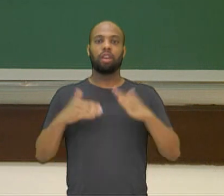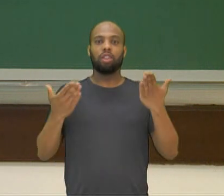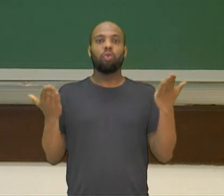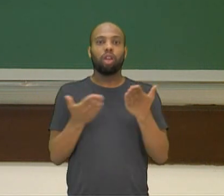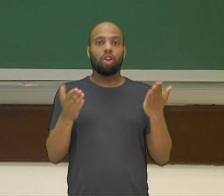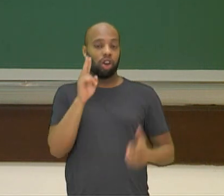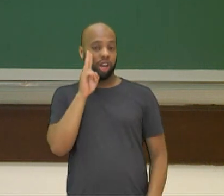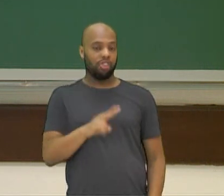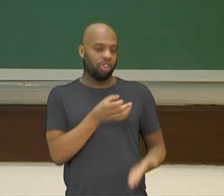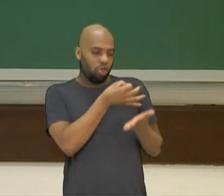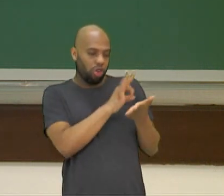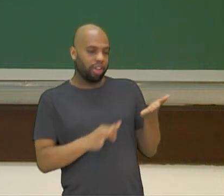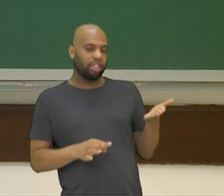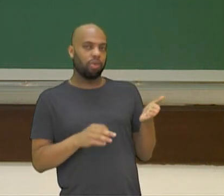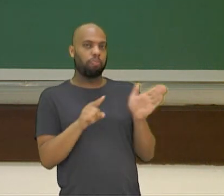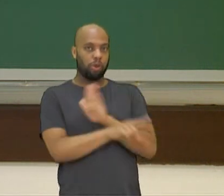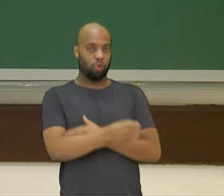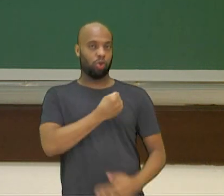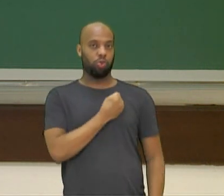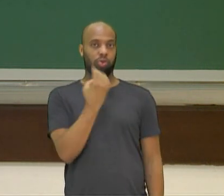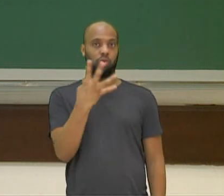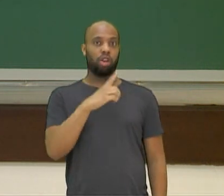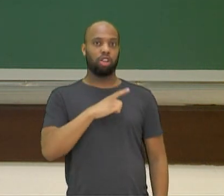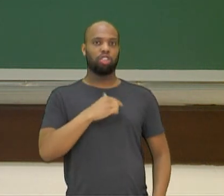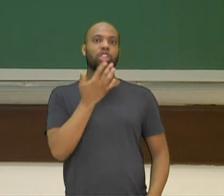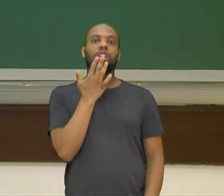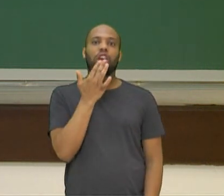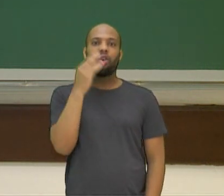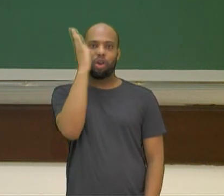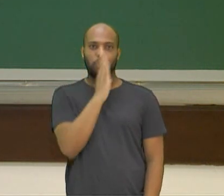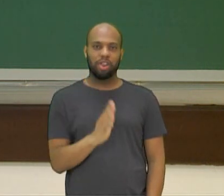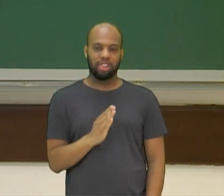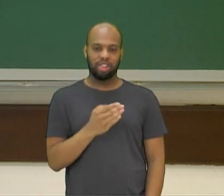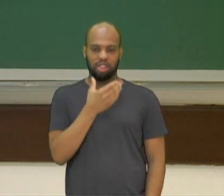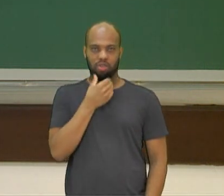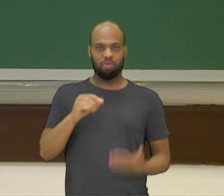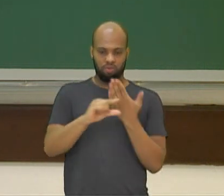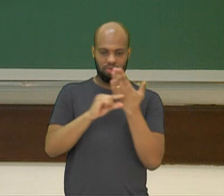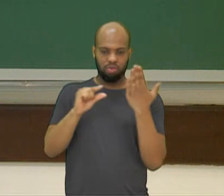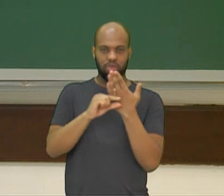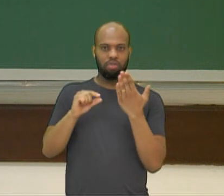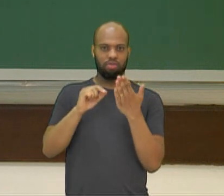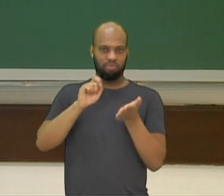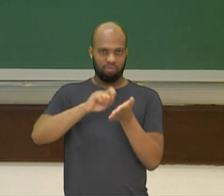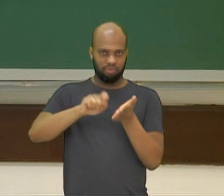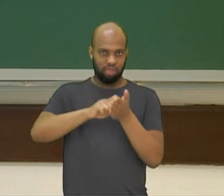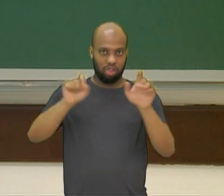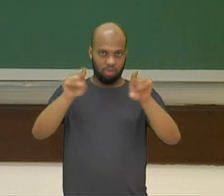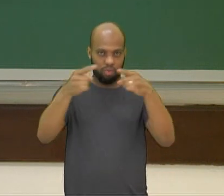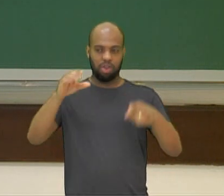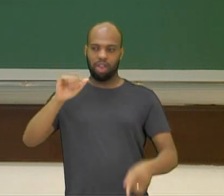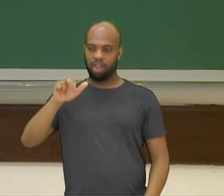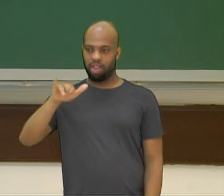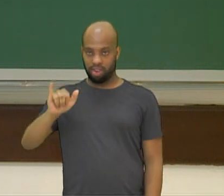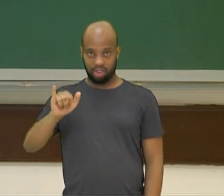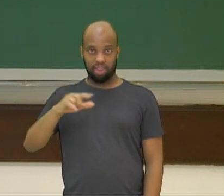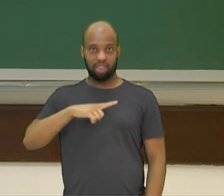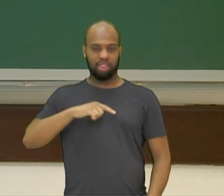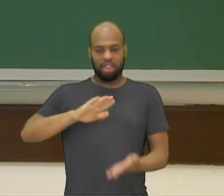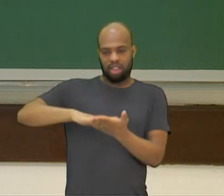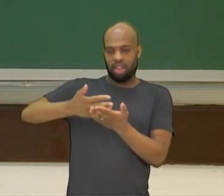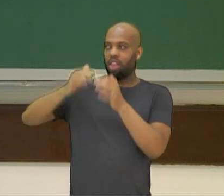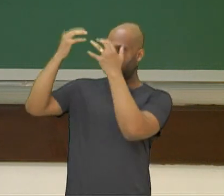Então vamos à correção da atividade 4. Então vocês tinham lá a Aquarela do Brasil, do Ari Barroso, alguns detalhes sobre a construção do samba